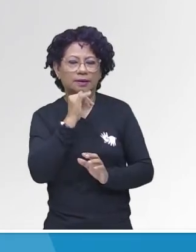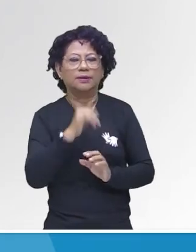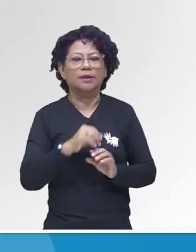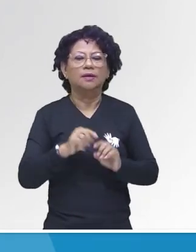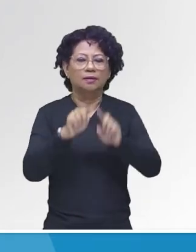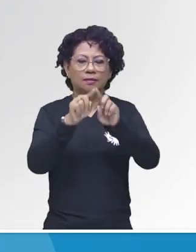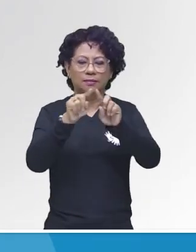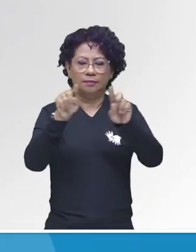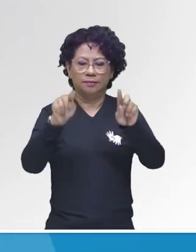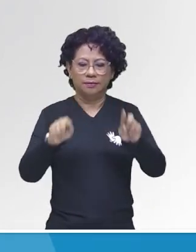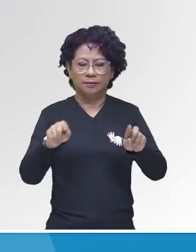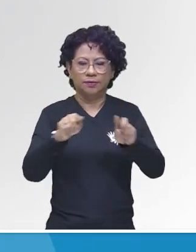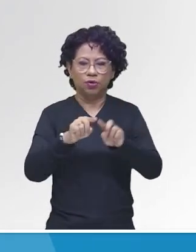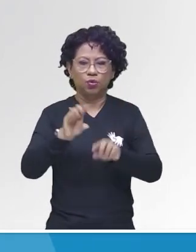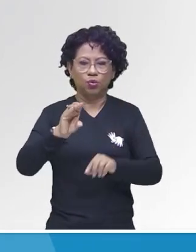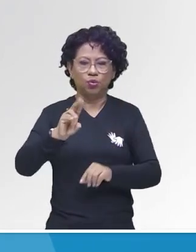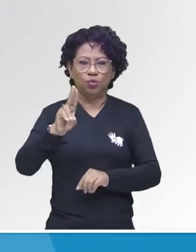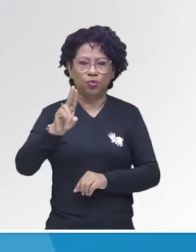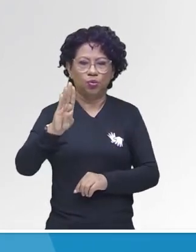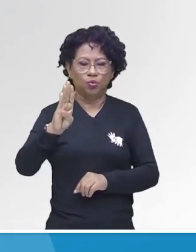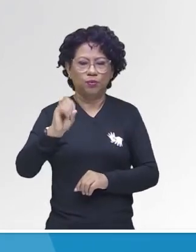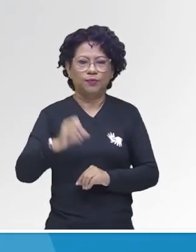Vou montar aqui um cubo rapidamente.